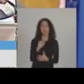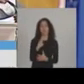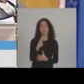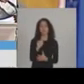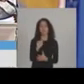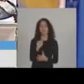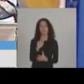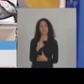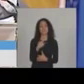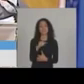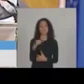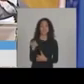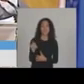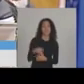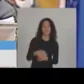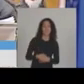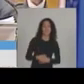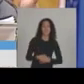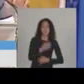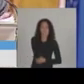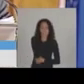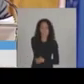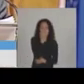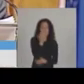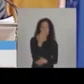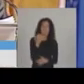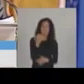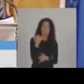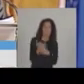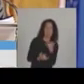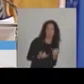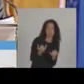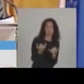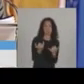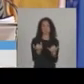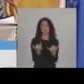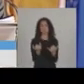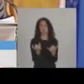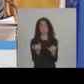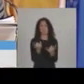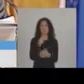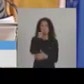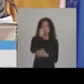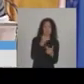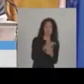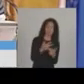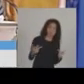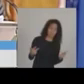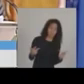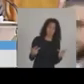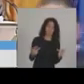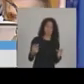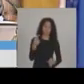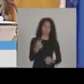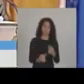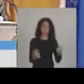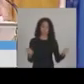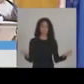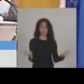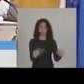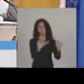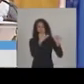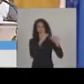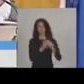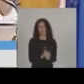palhaçada os senadores carcomidos pela na política eu